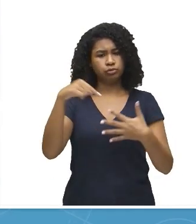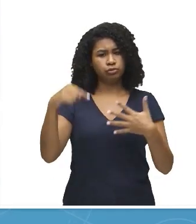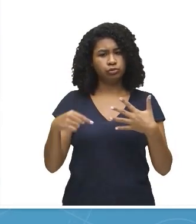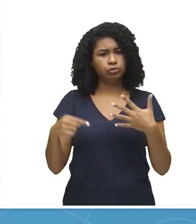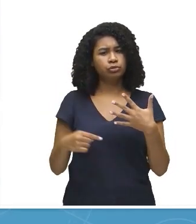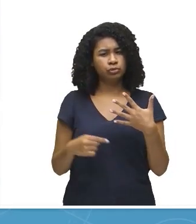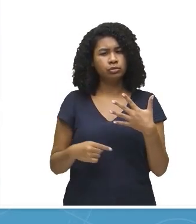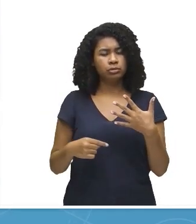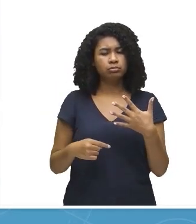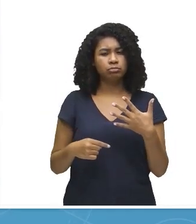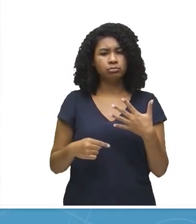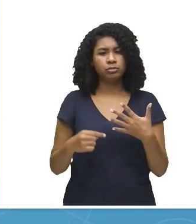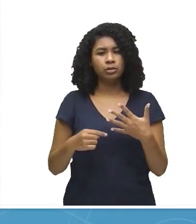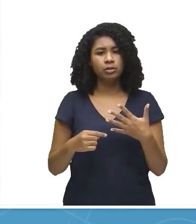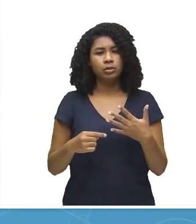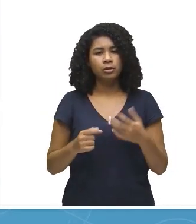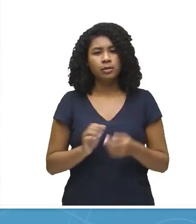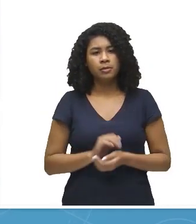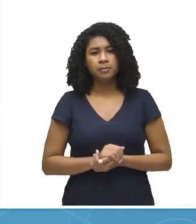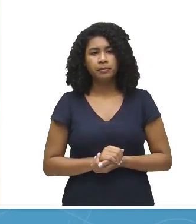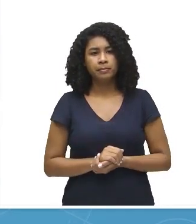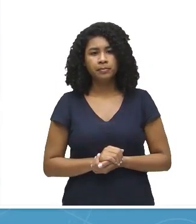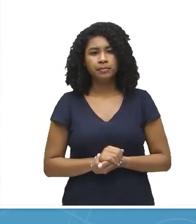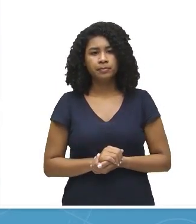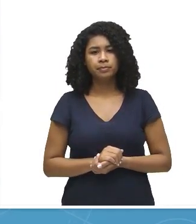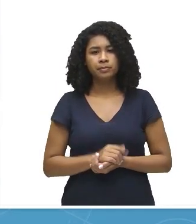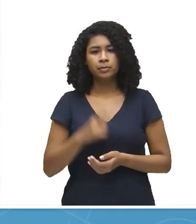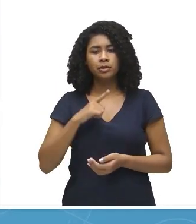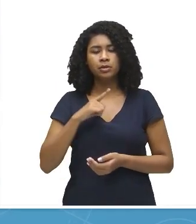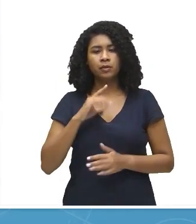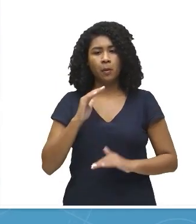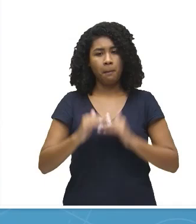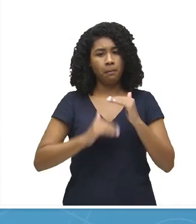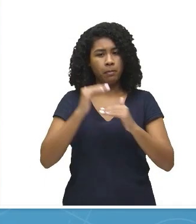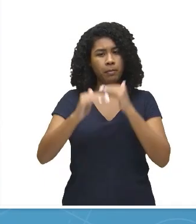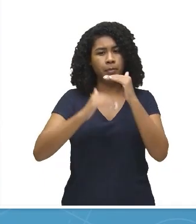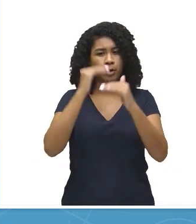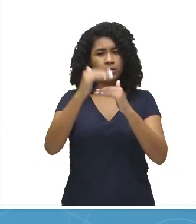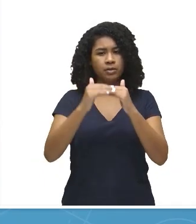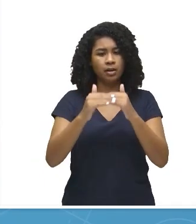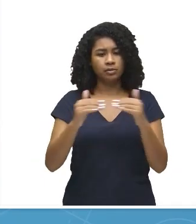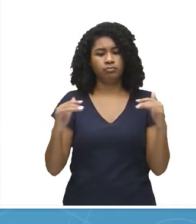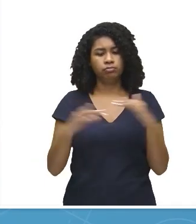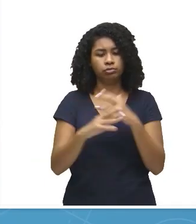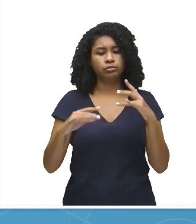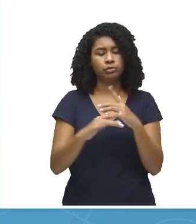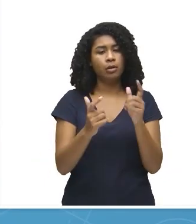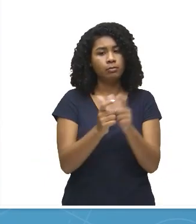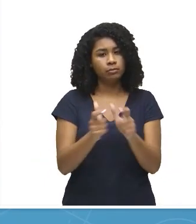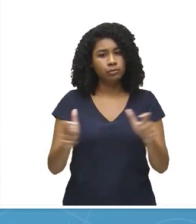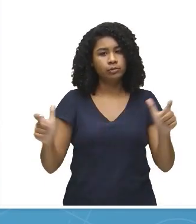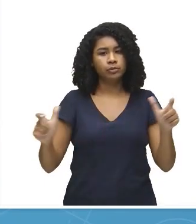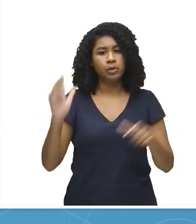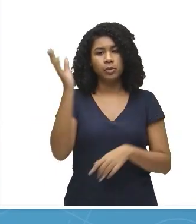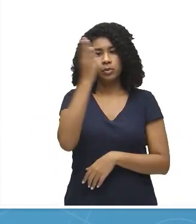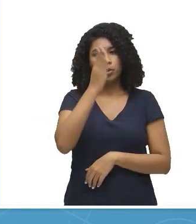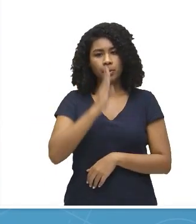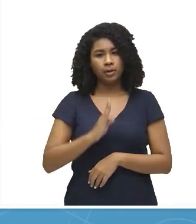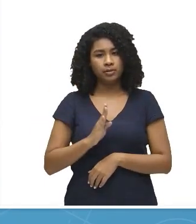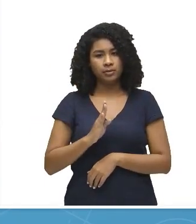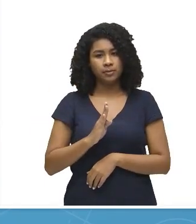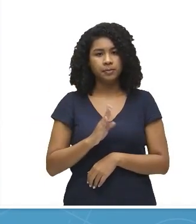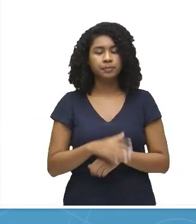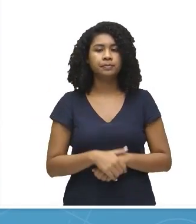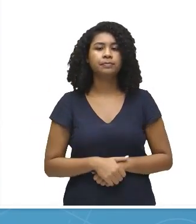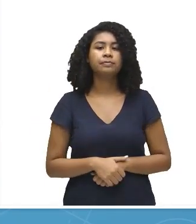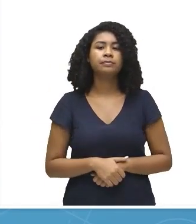fatores aí que ocasionaram o processo de urbanização no Brasil devido à industrialização, né?